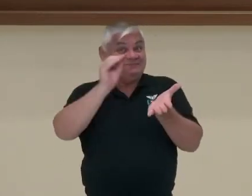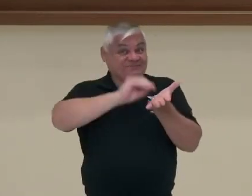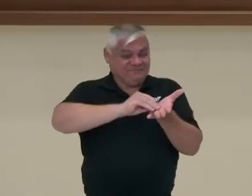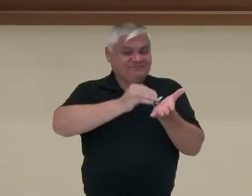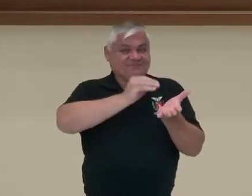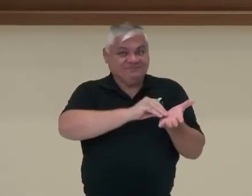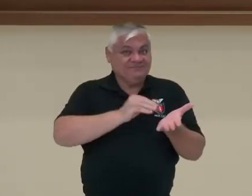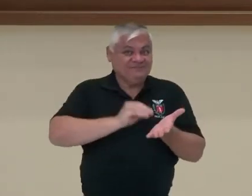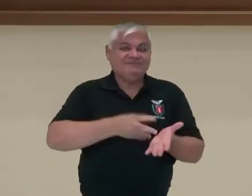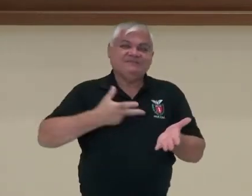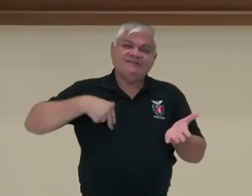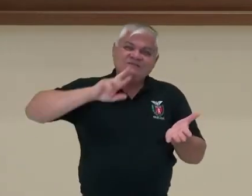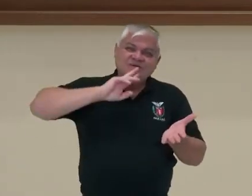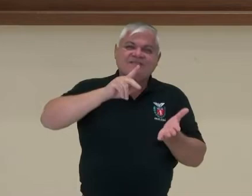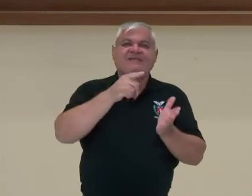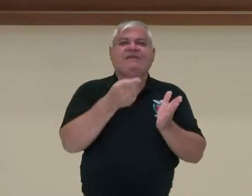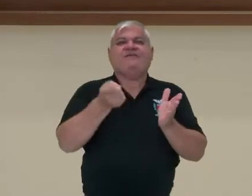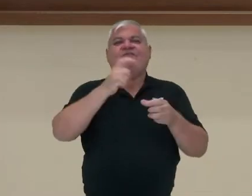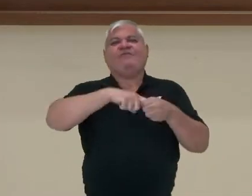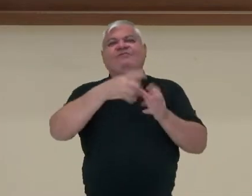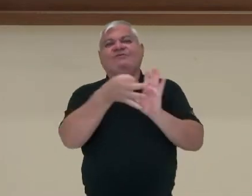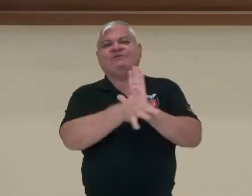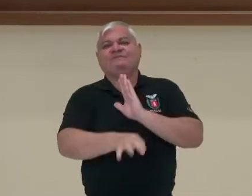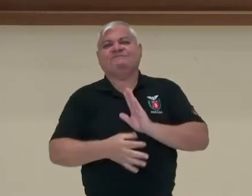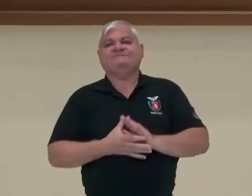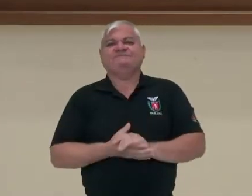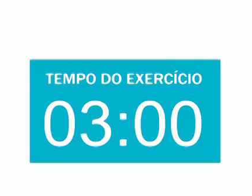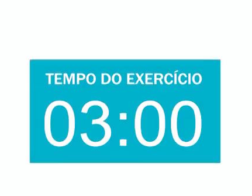vão responder e nós voltamos com a correção.